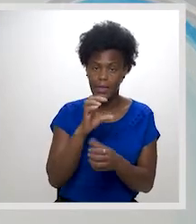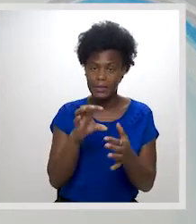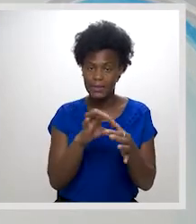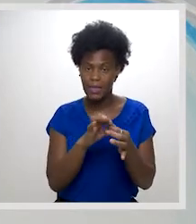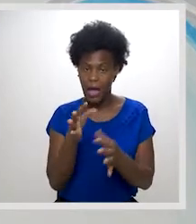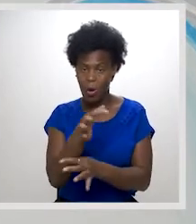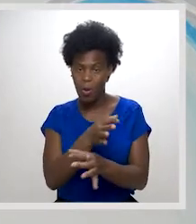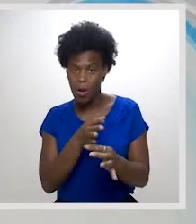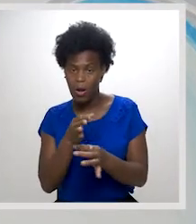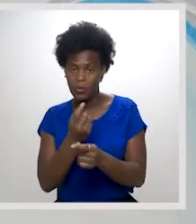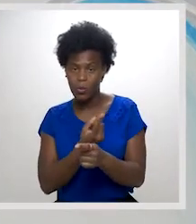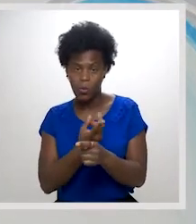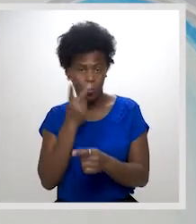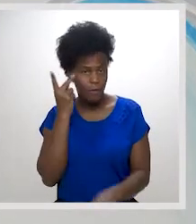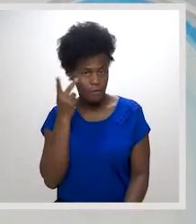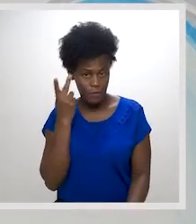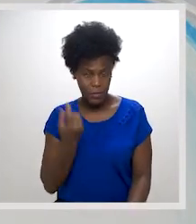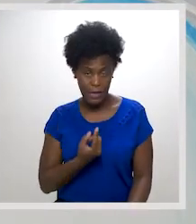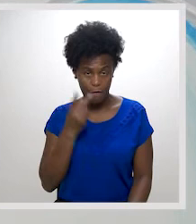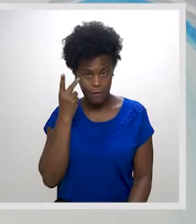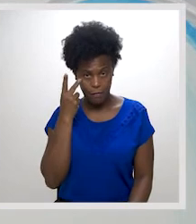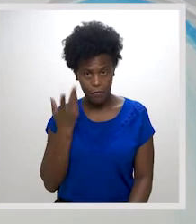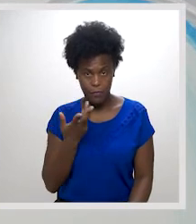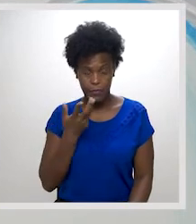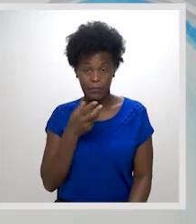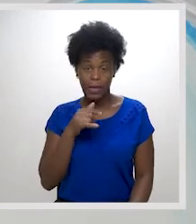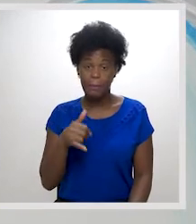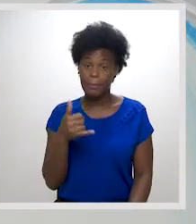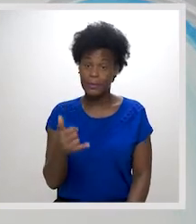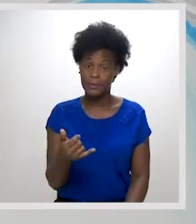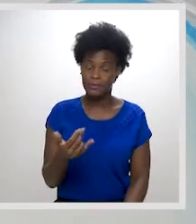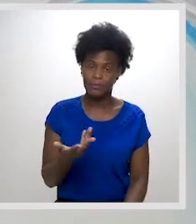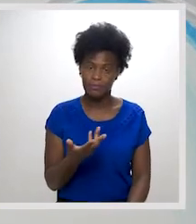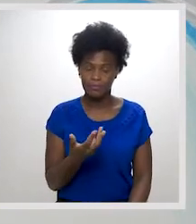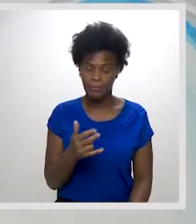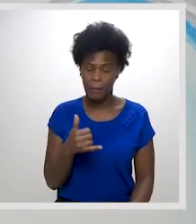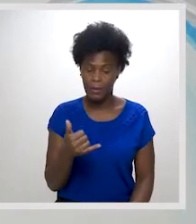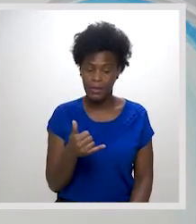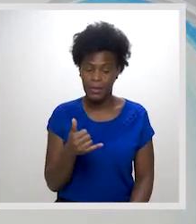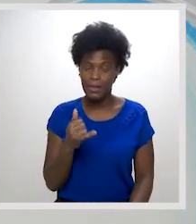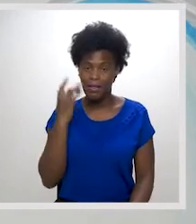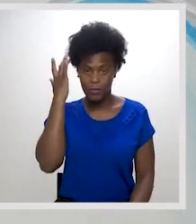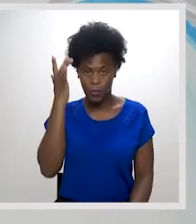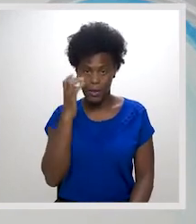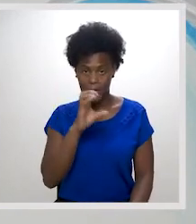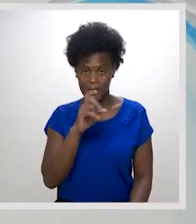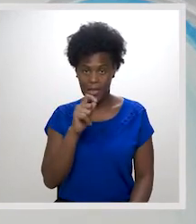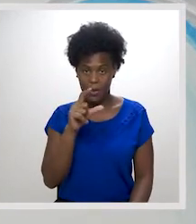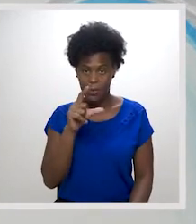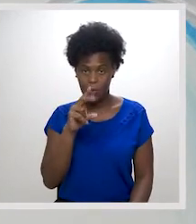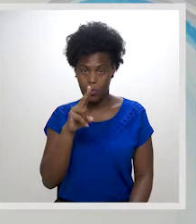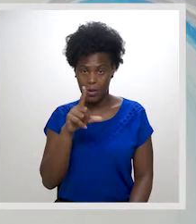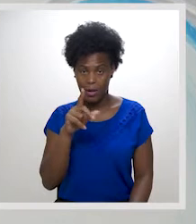das células dos seres vivos. E a partir da teoria celular,